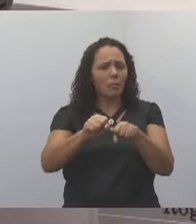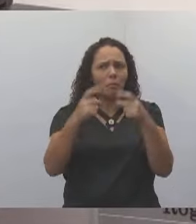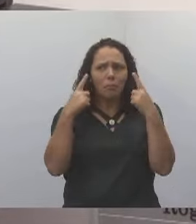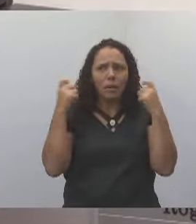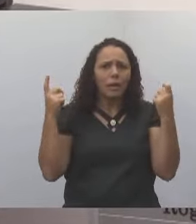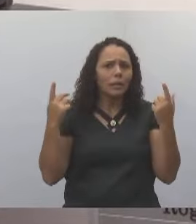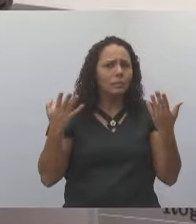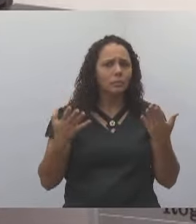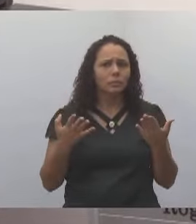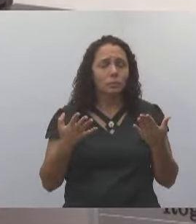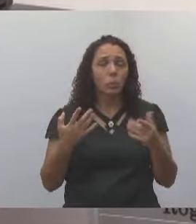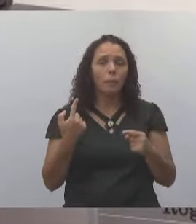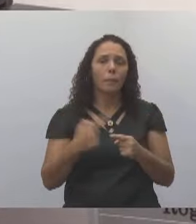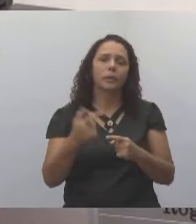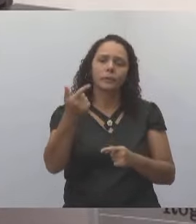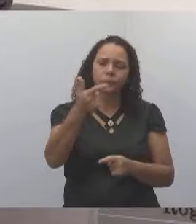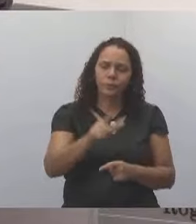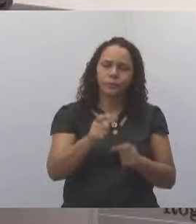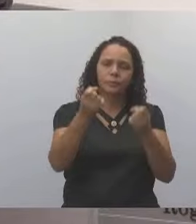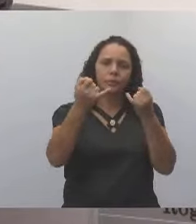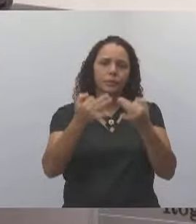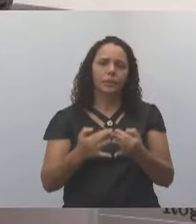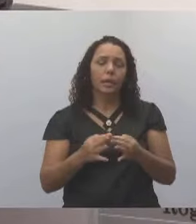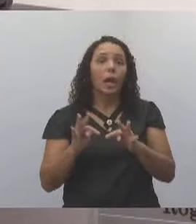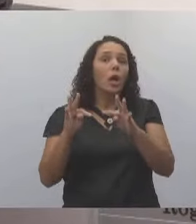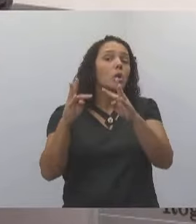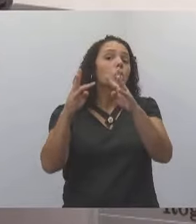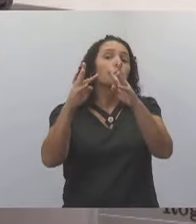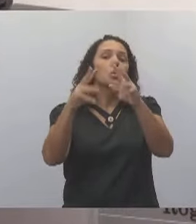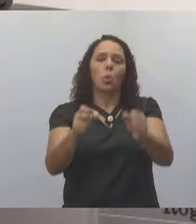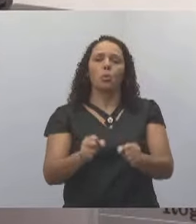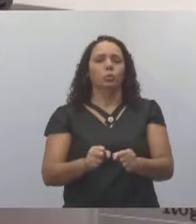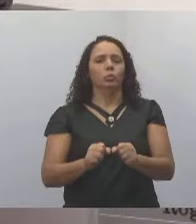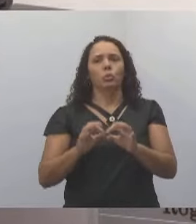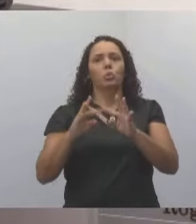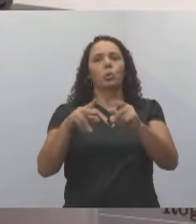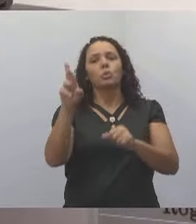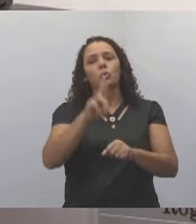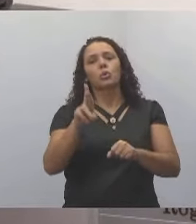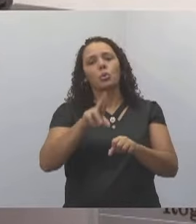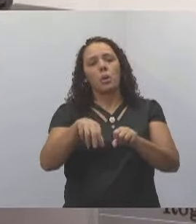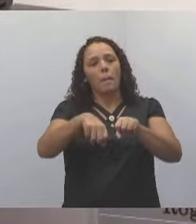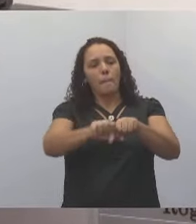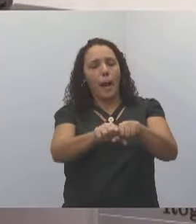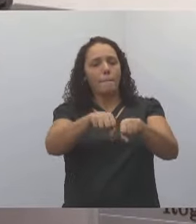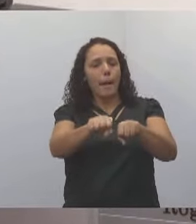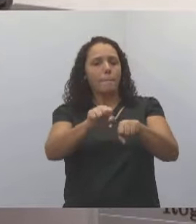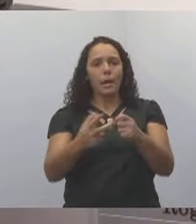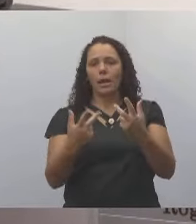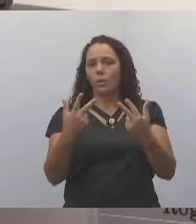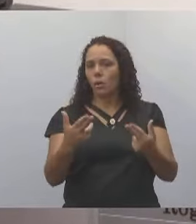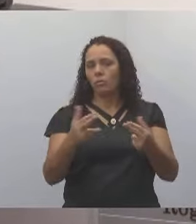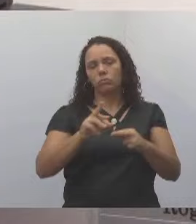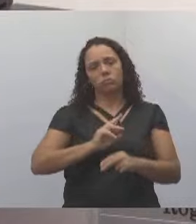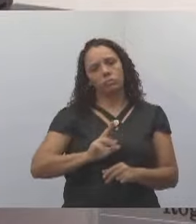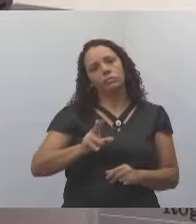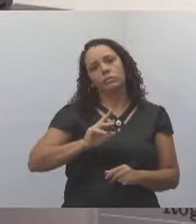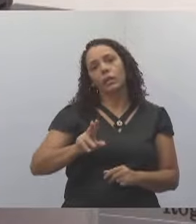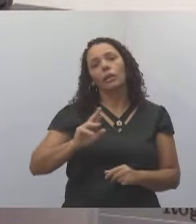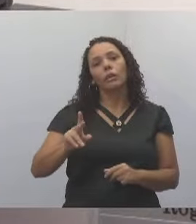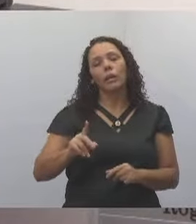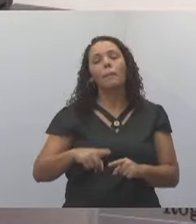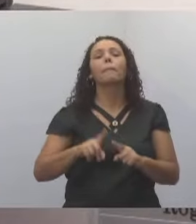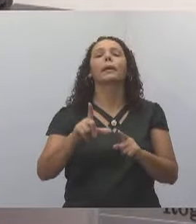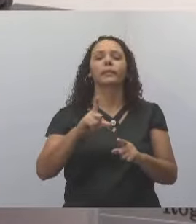uma vez eu falo, nem todos que pilotam as motos fazem isso, mas tem aqueles